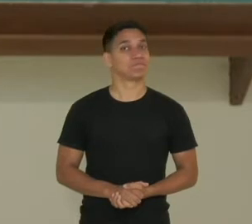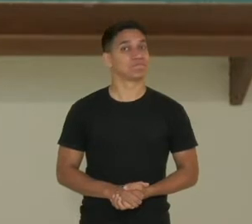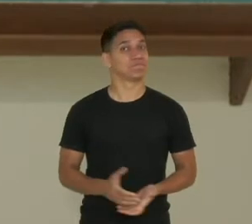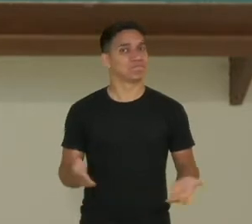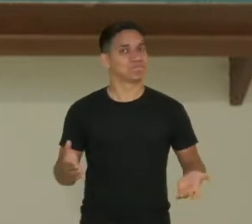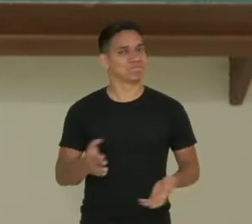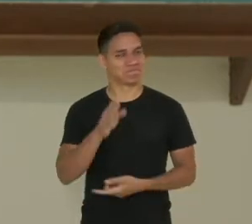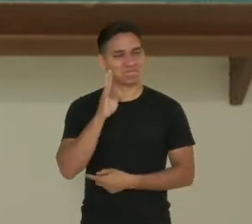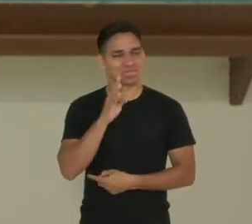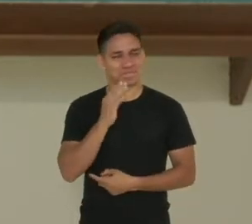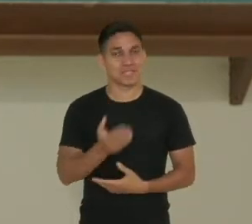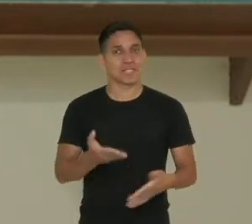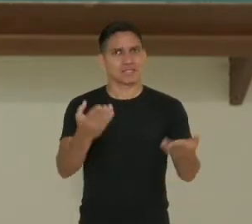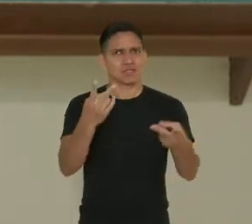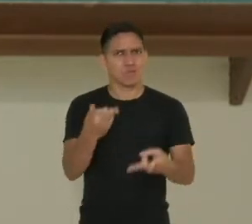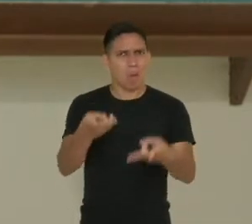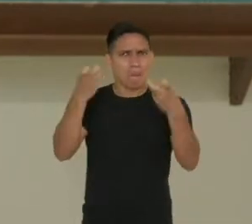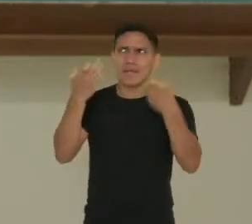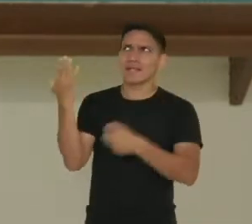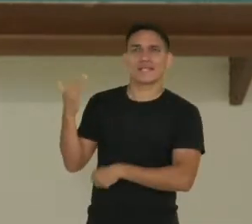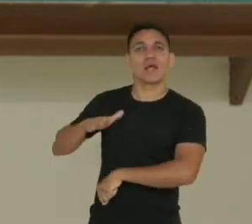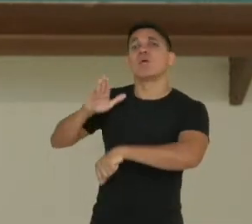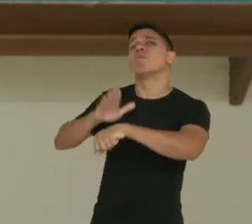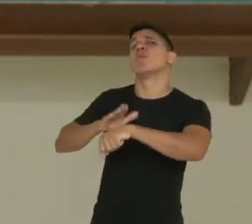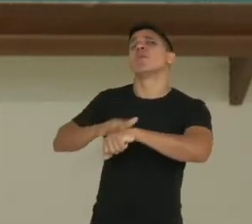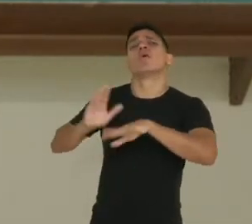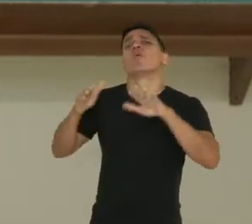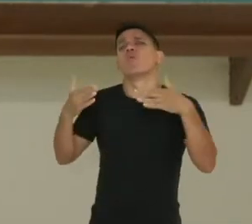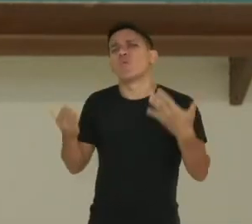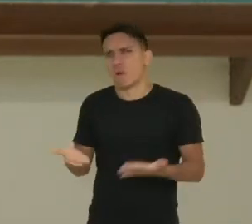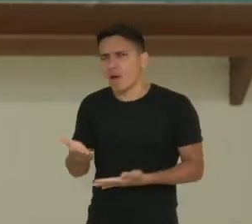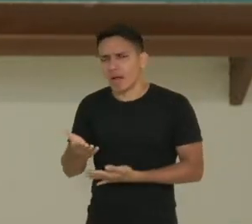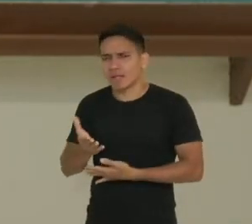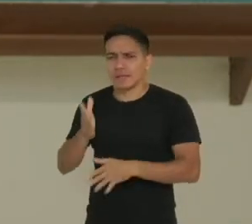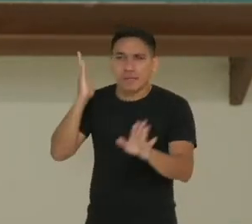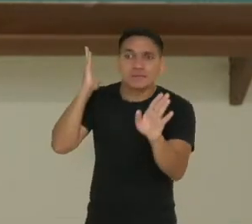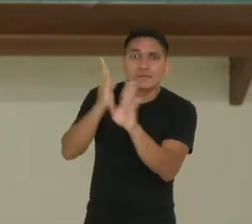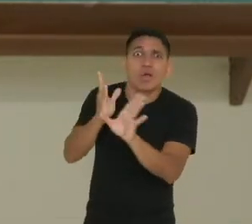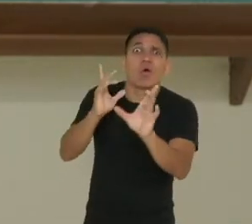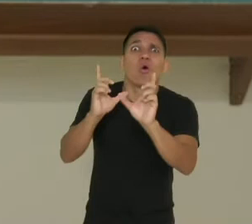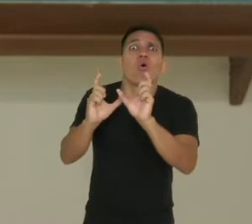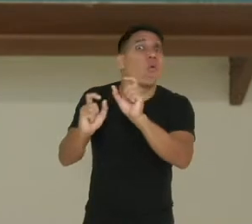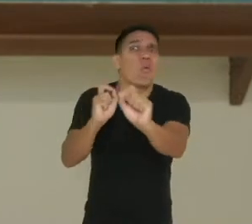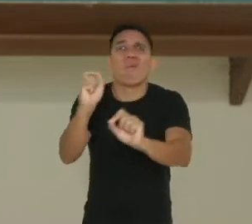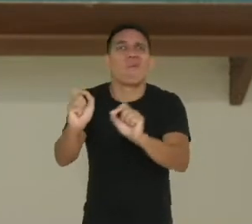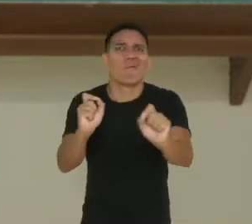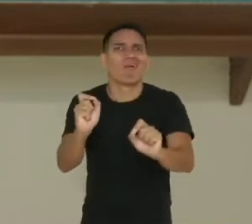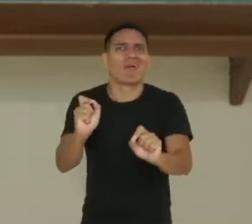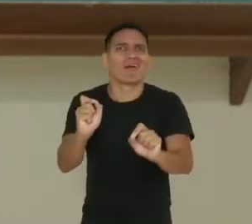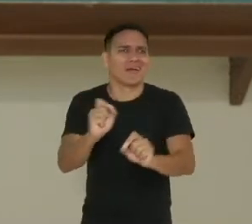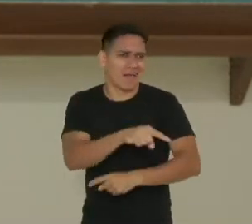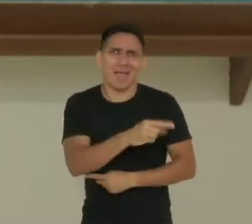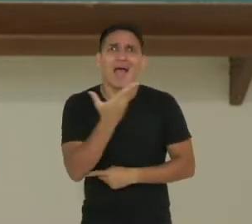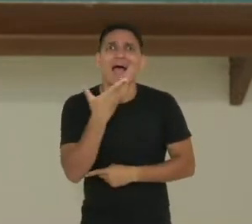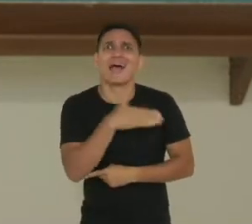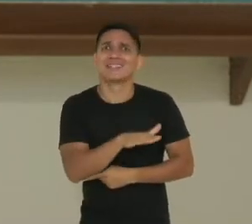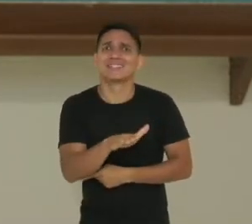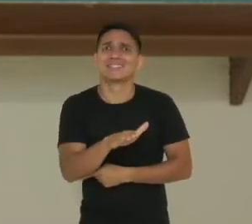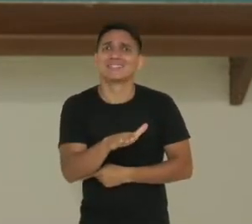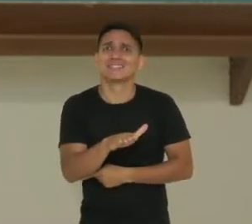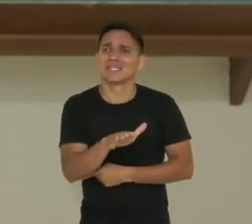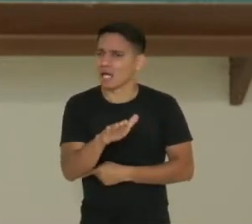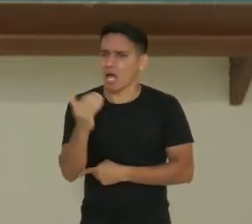Legal, e aí, você percebeu em que momento se descobre que o menino,